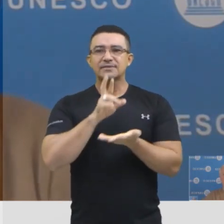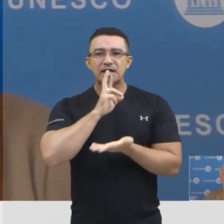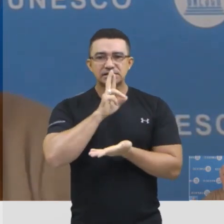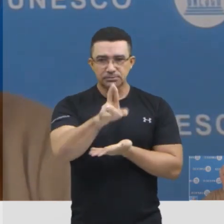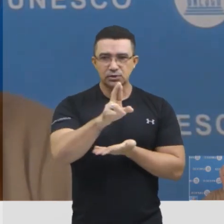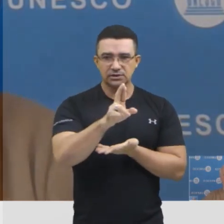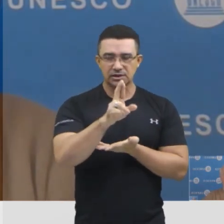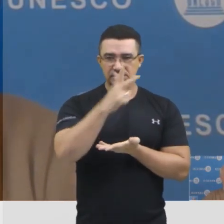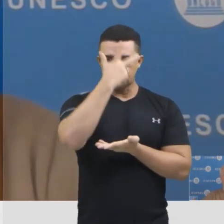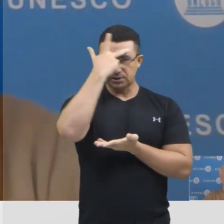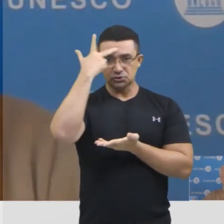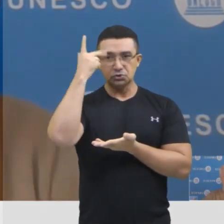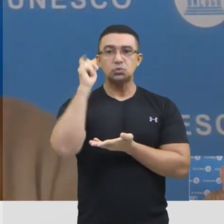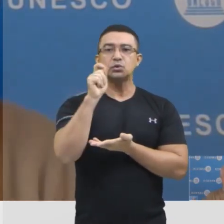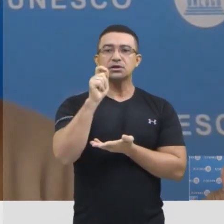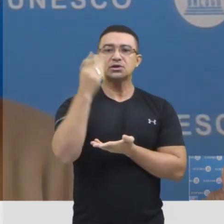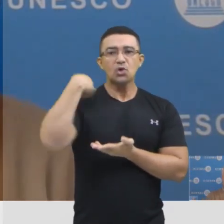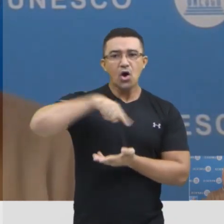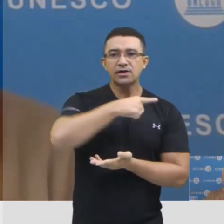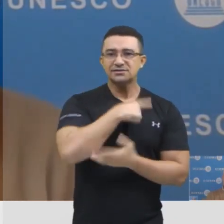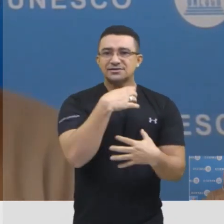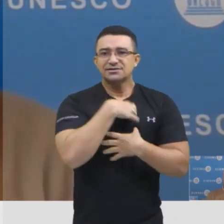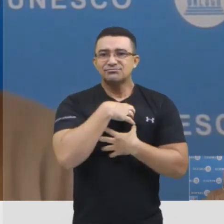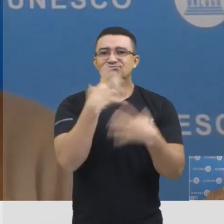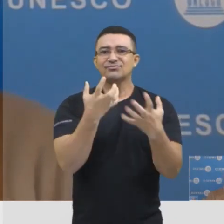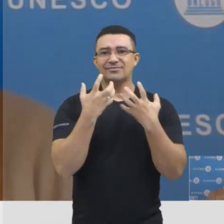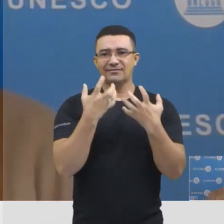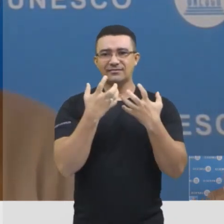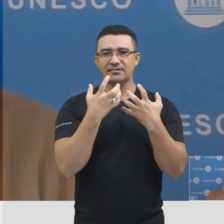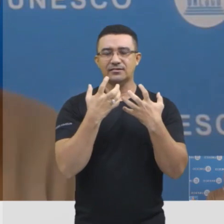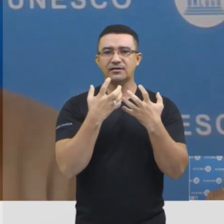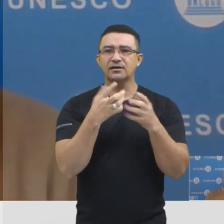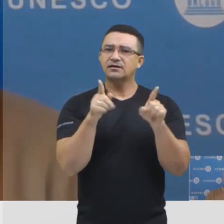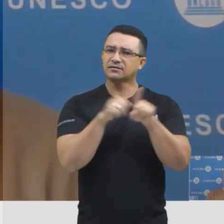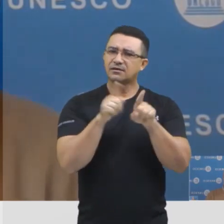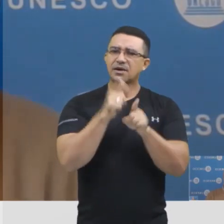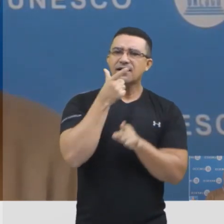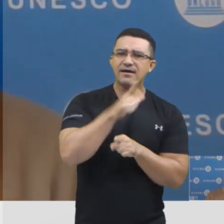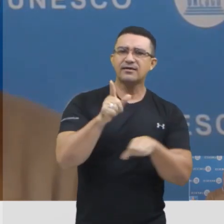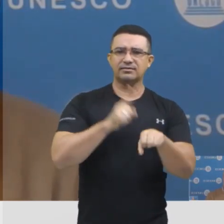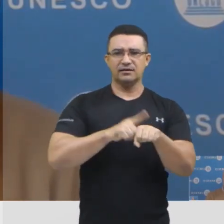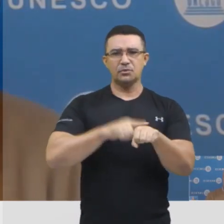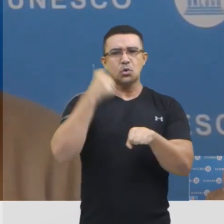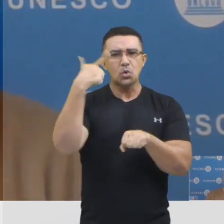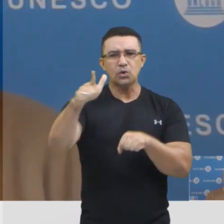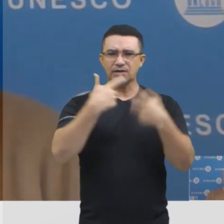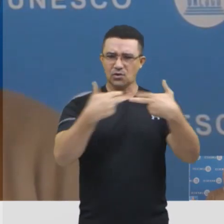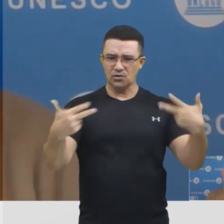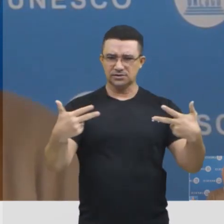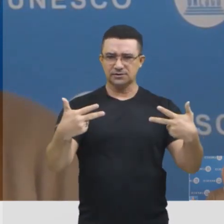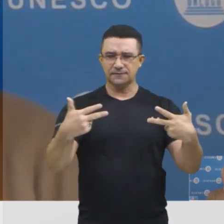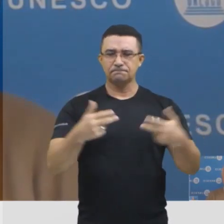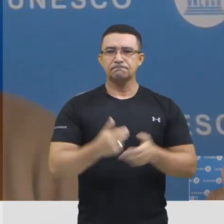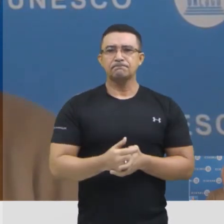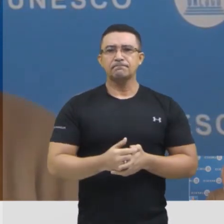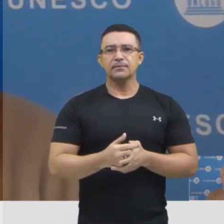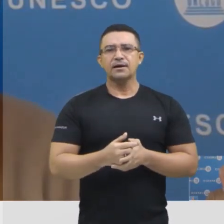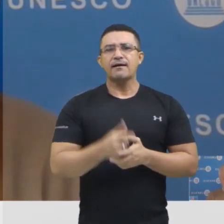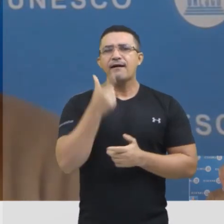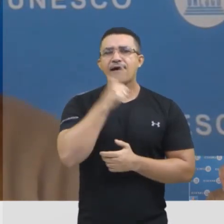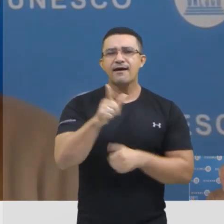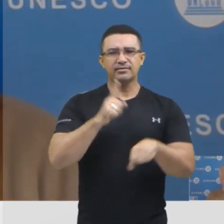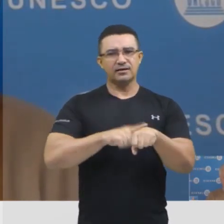às necessidades que todos vamos ter, mas estamos a ganhar tempo para uma segunda coisa que é muito importante. Estamos a ganhar tempo